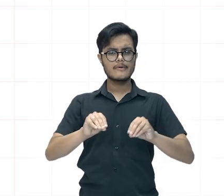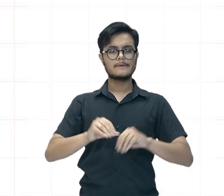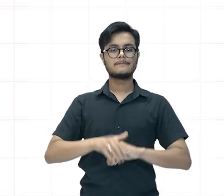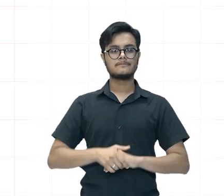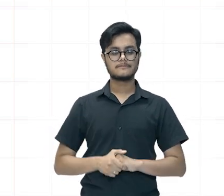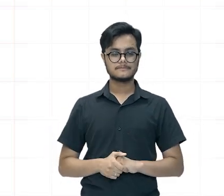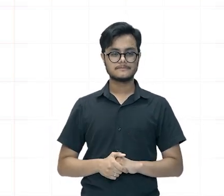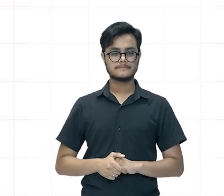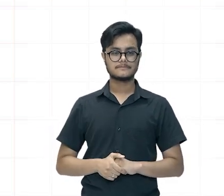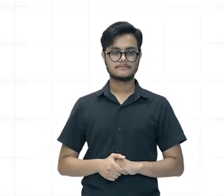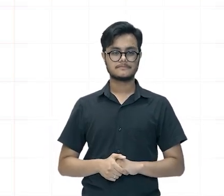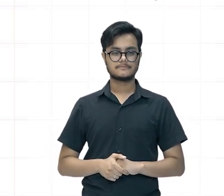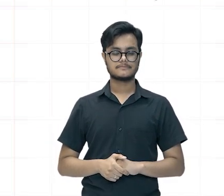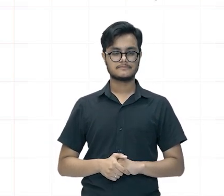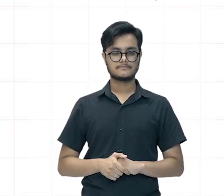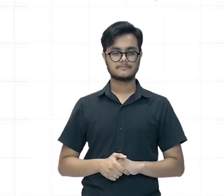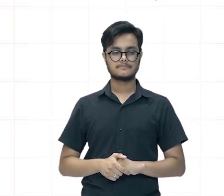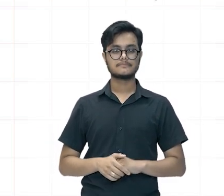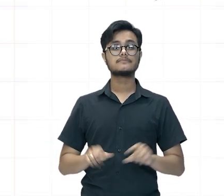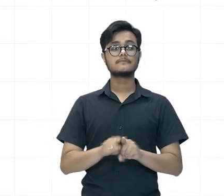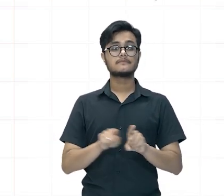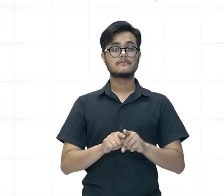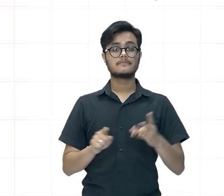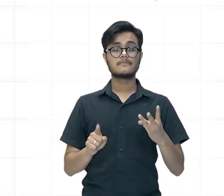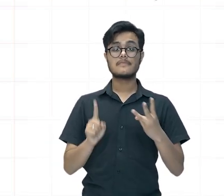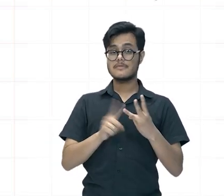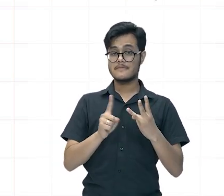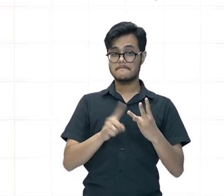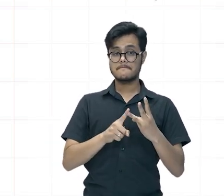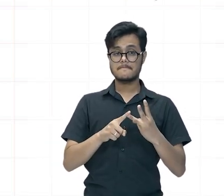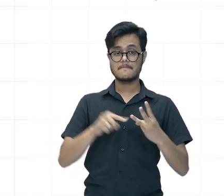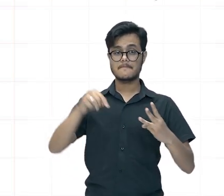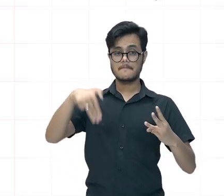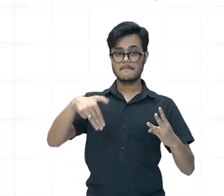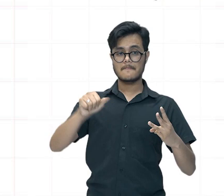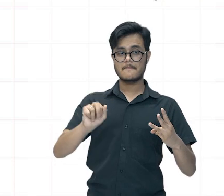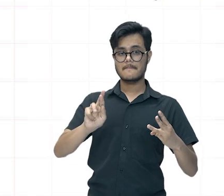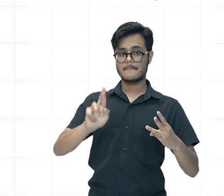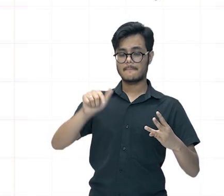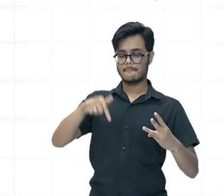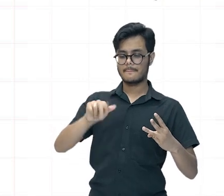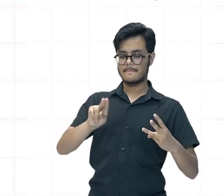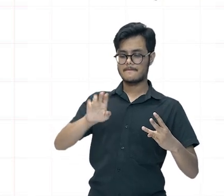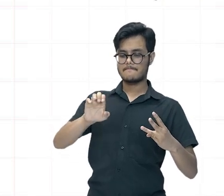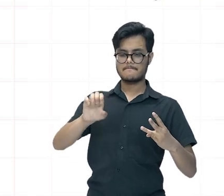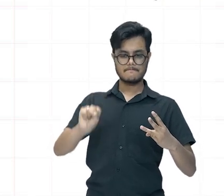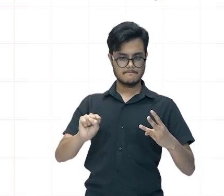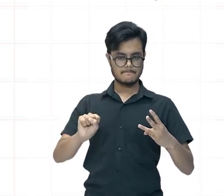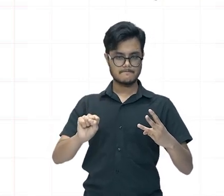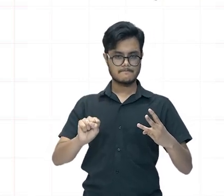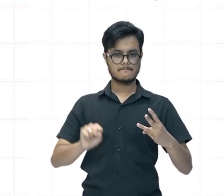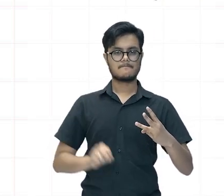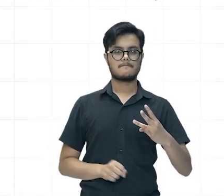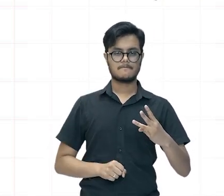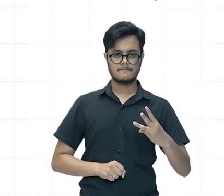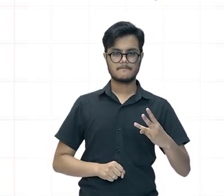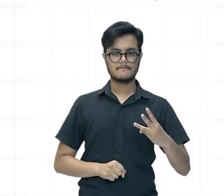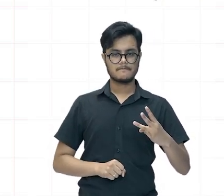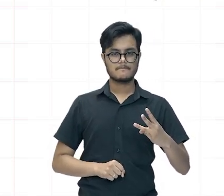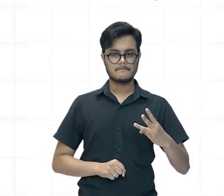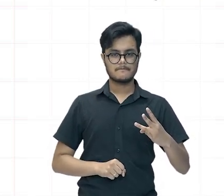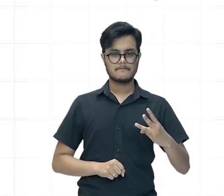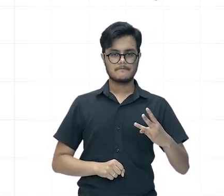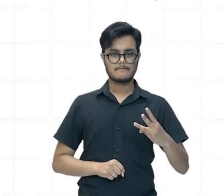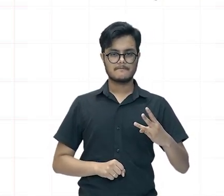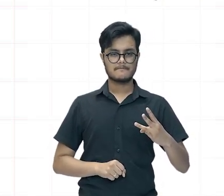ducados. Temos, então, aí, depois do duque, uma próxima, né, que é, então, aí, denominação que são quem? Os marqueses, né,